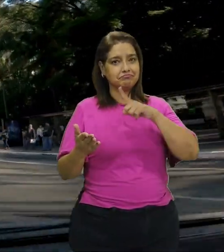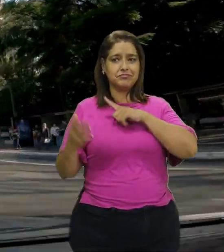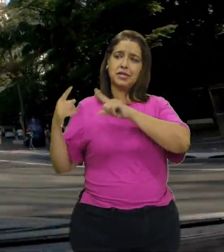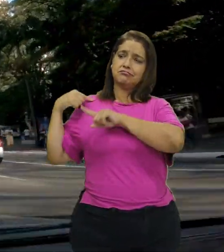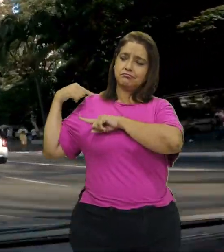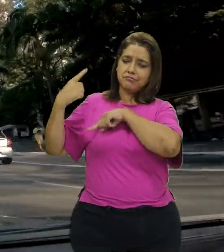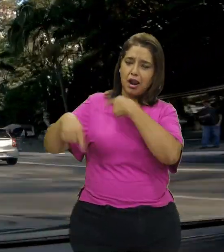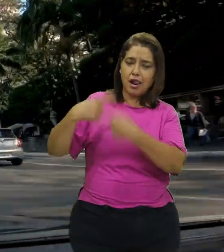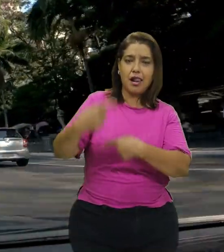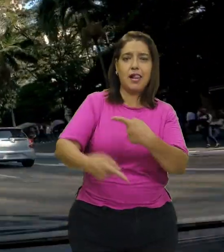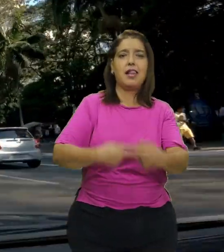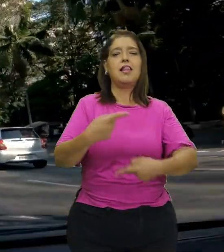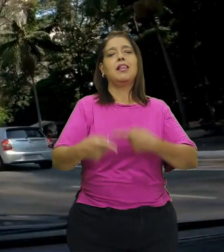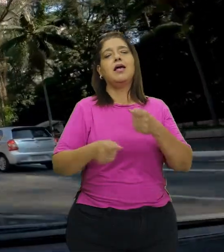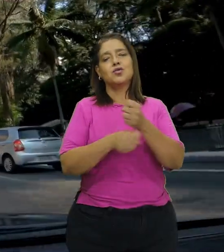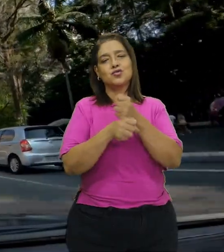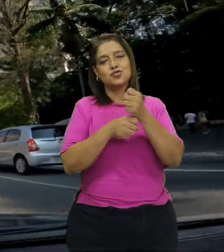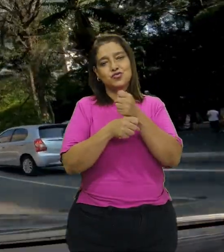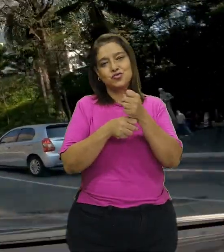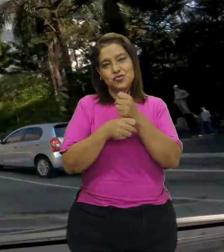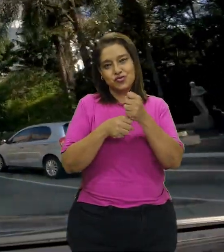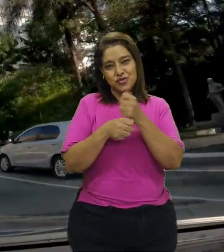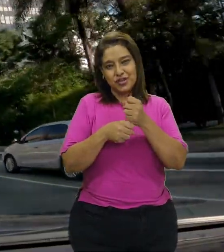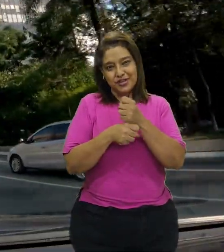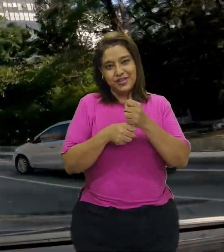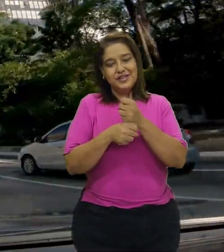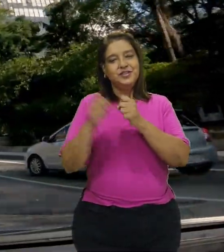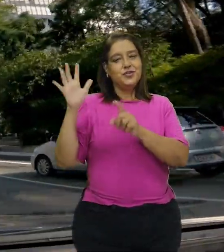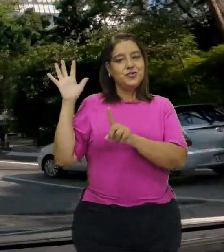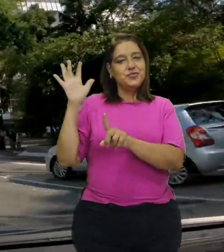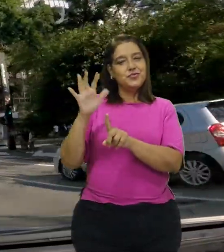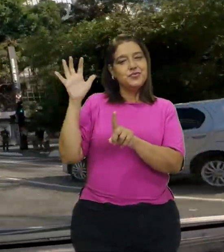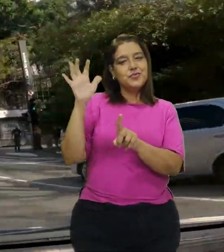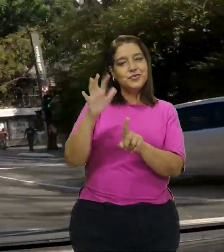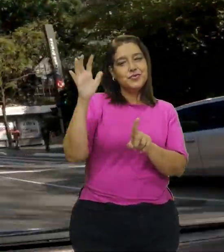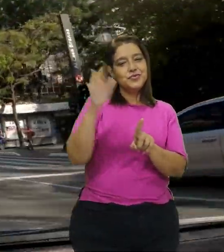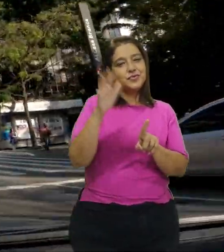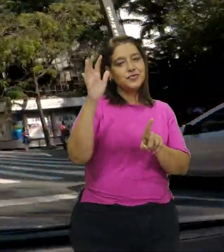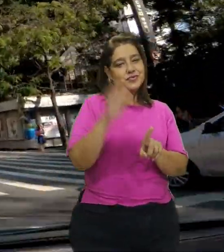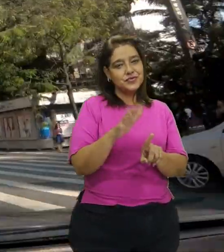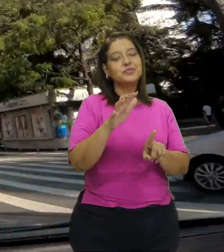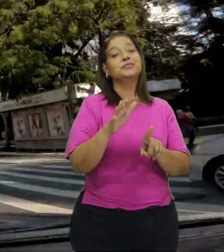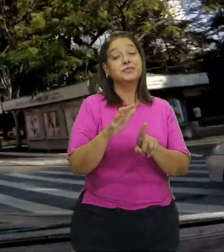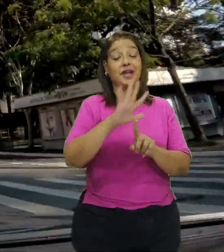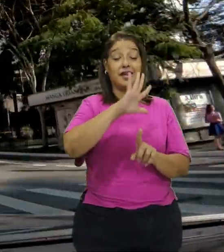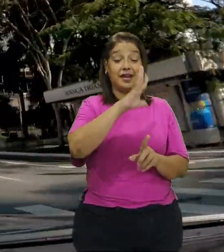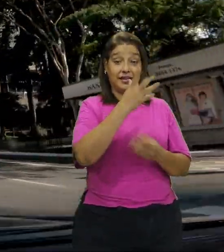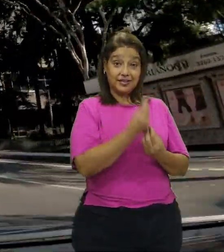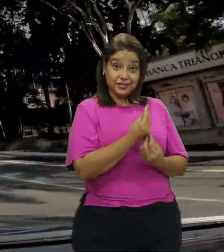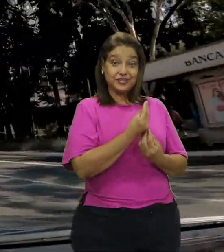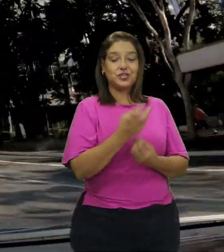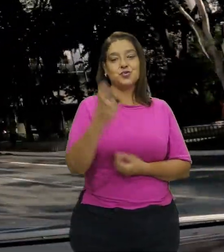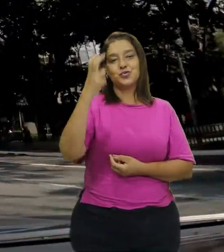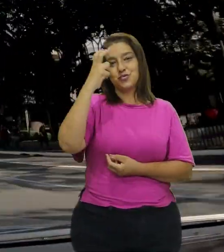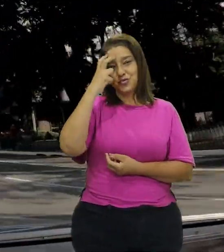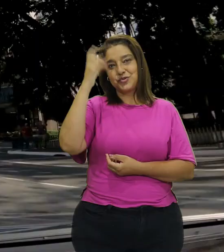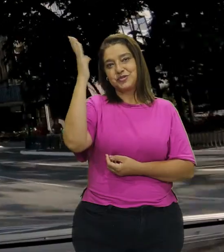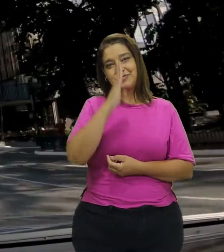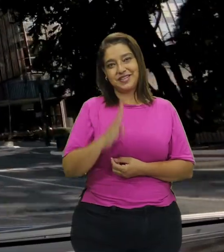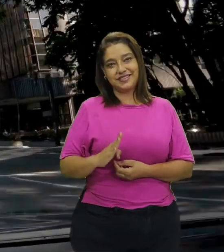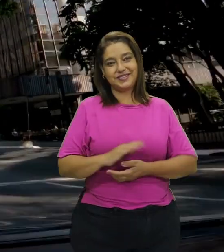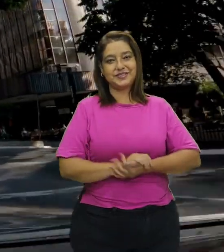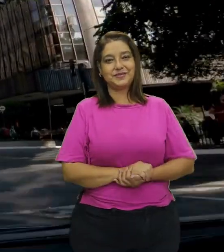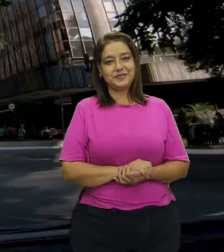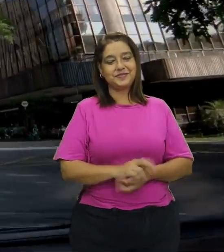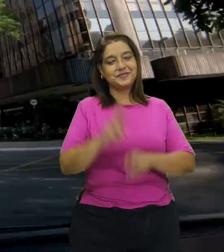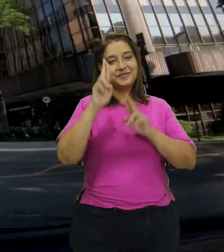que se estenderia por várias décadas e influenciaria profundamente a arte e a cultura